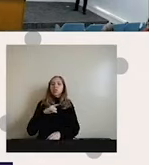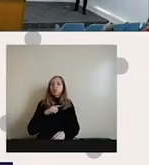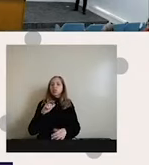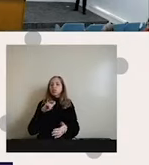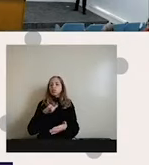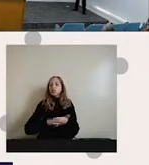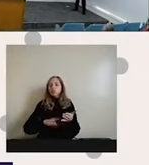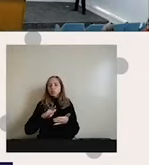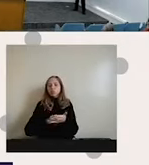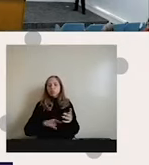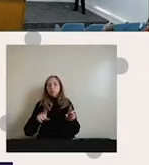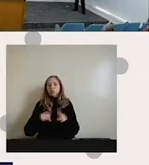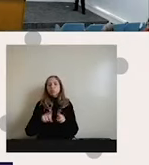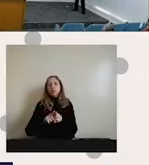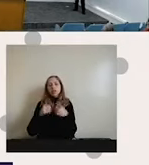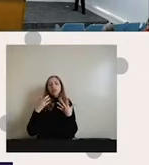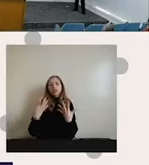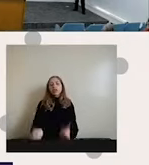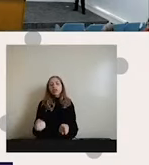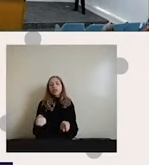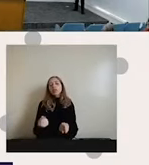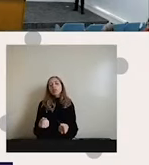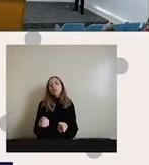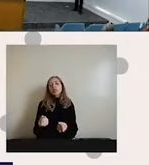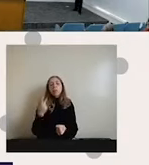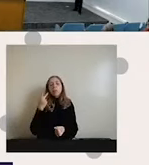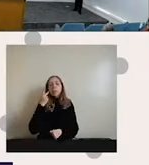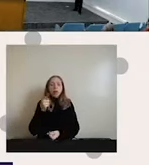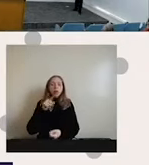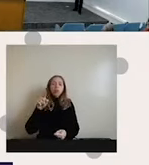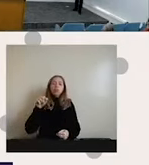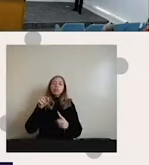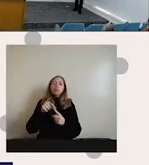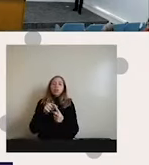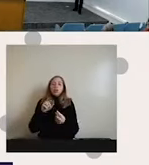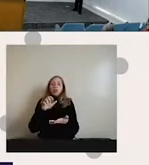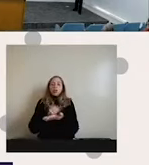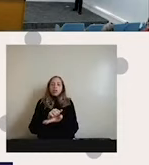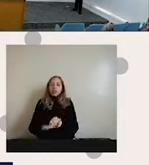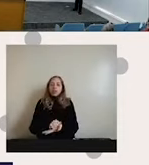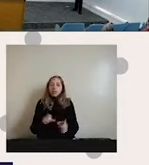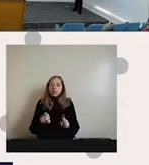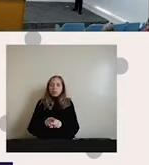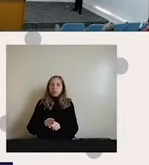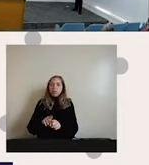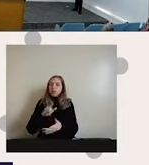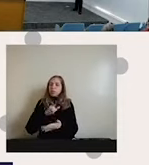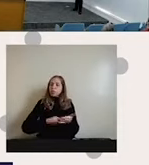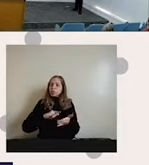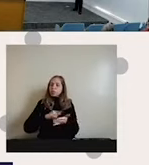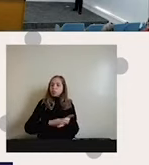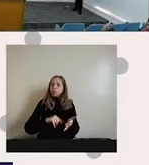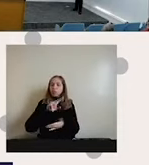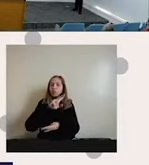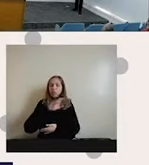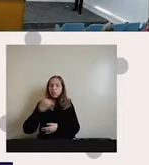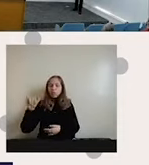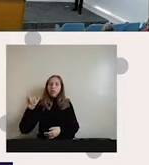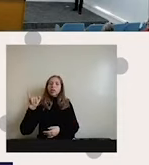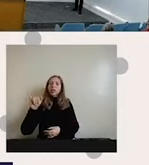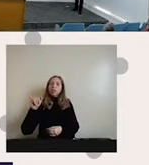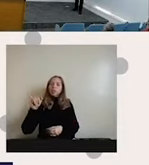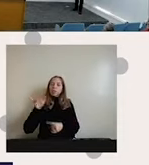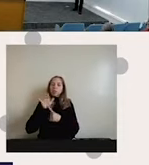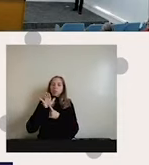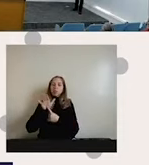aceito para o registro, né? E esse documento é o que vai ser levado, deve ser levado, antes da pessoa